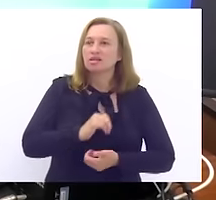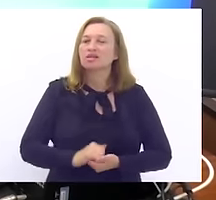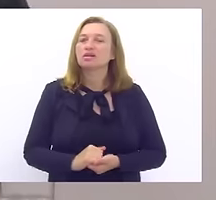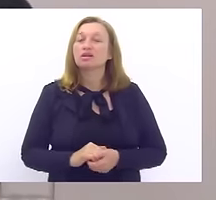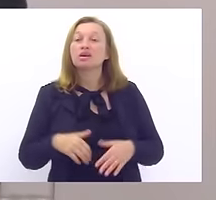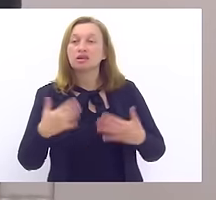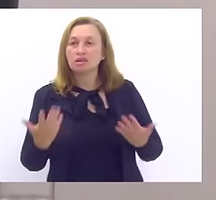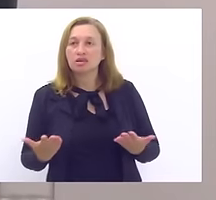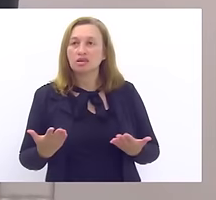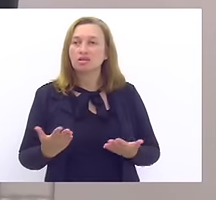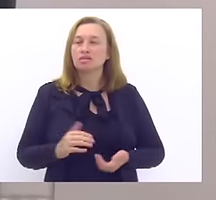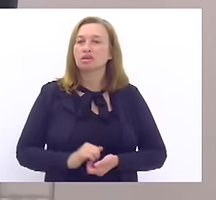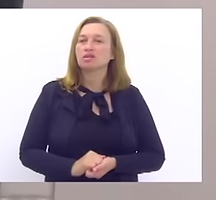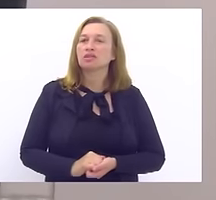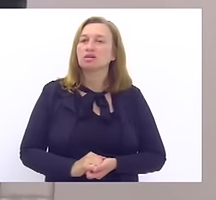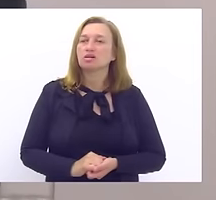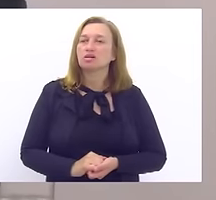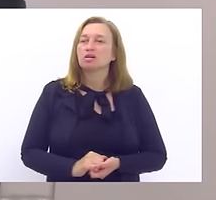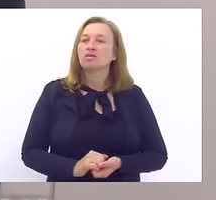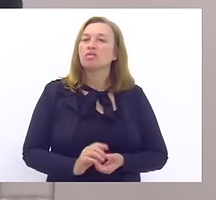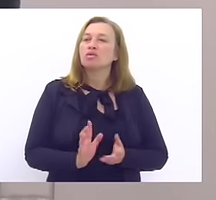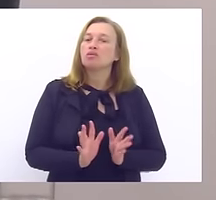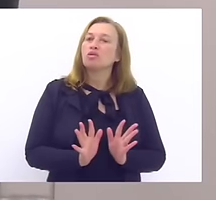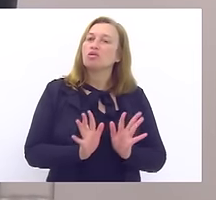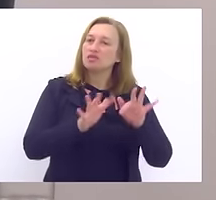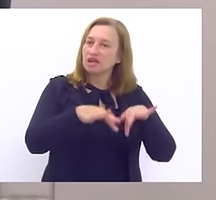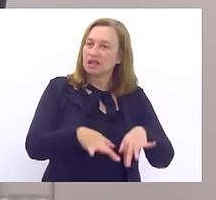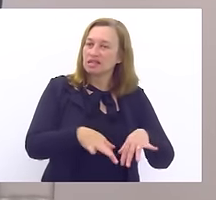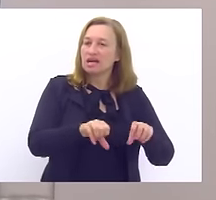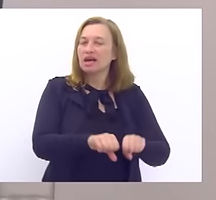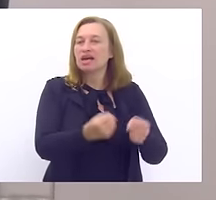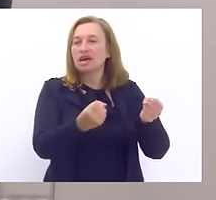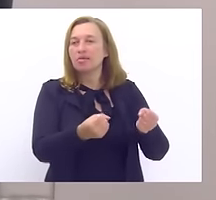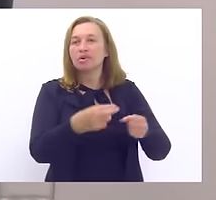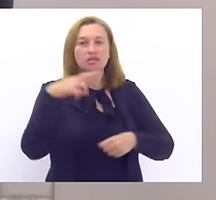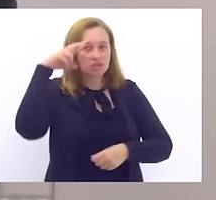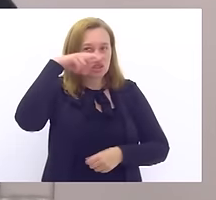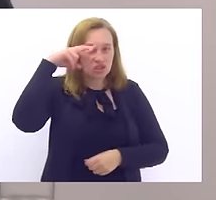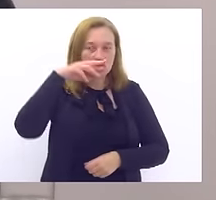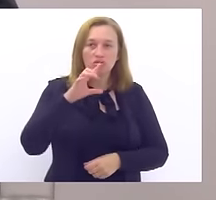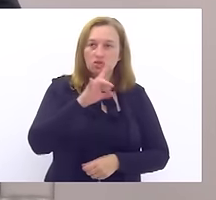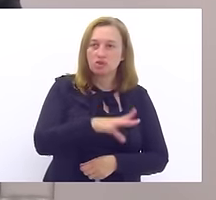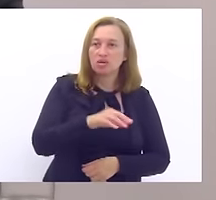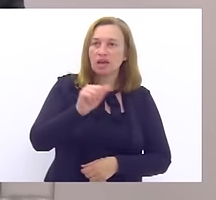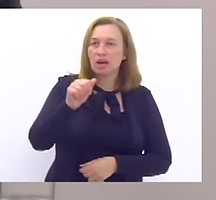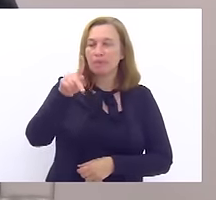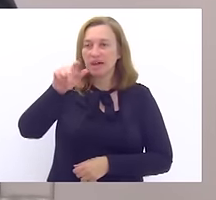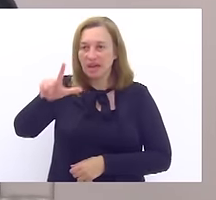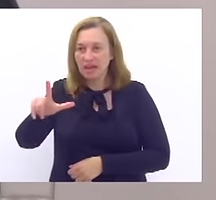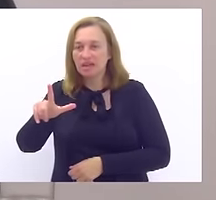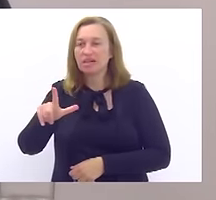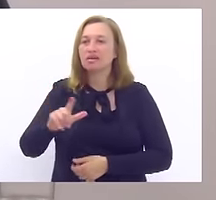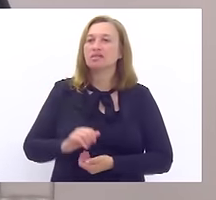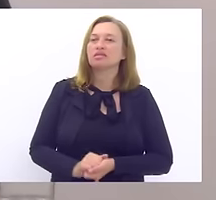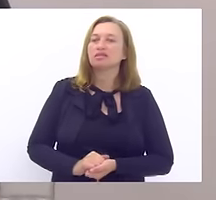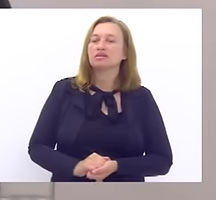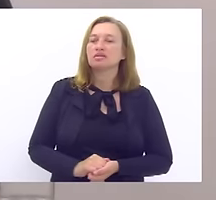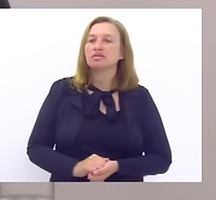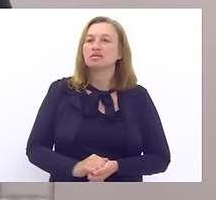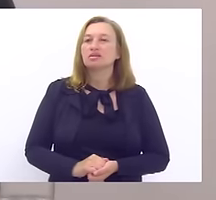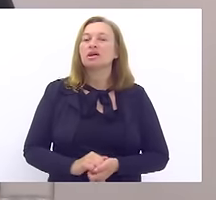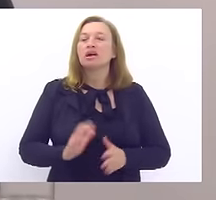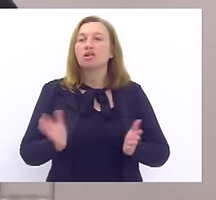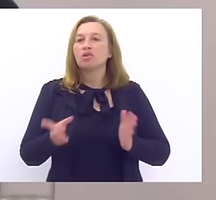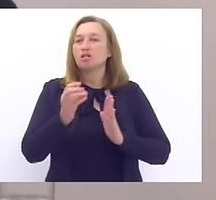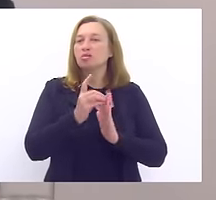vou suspender por hora a quebra de sigilo mantendo a quebra de sigilo da pl da Senhora da Soraya vamos passar então para o Detran